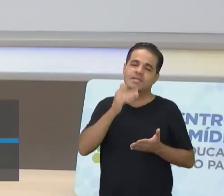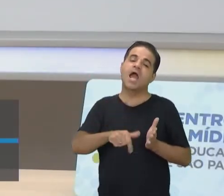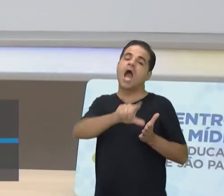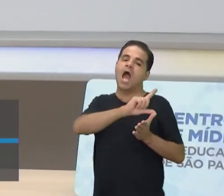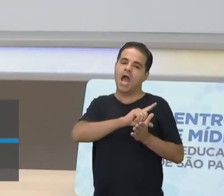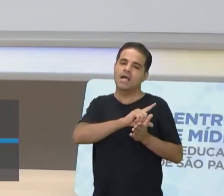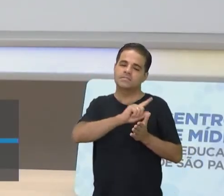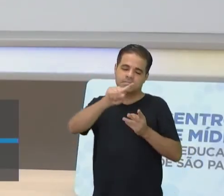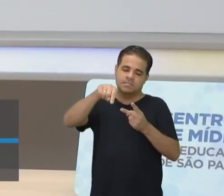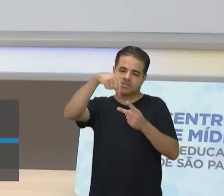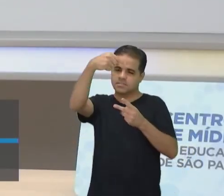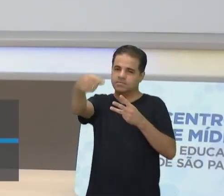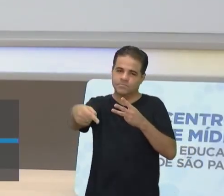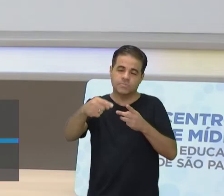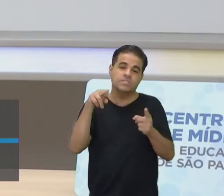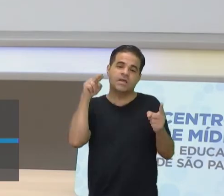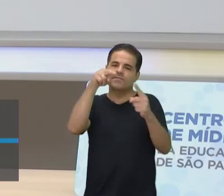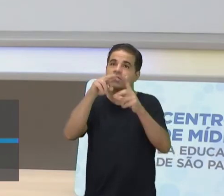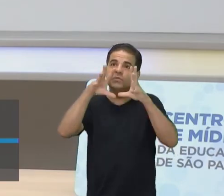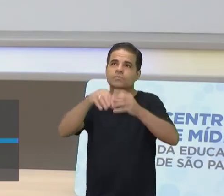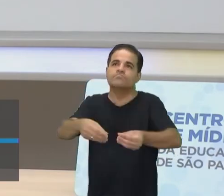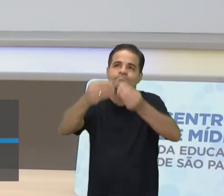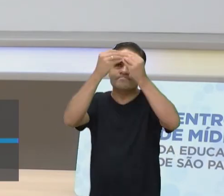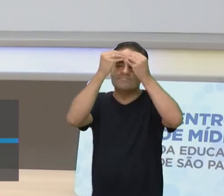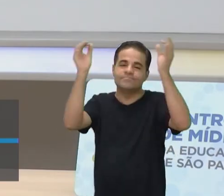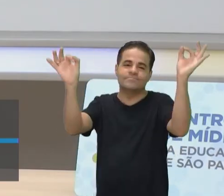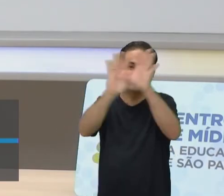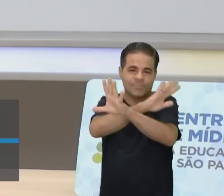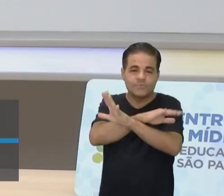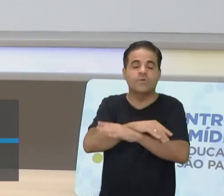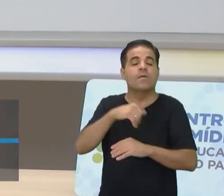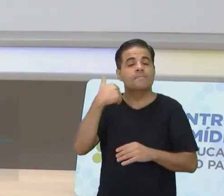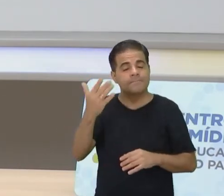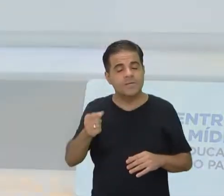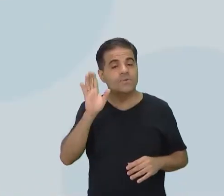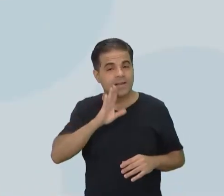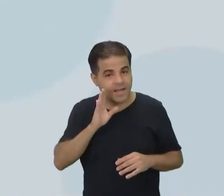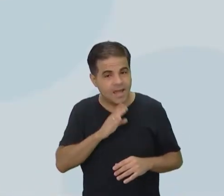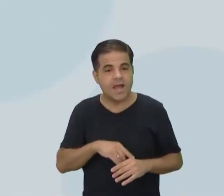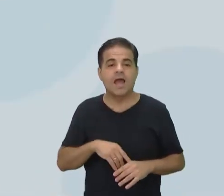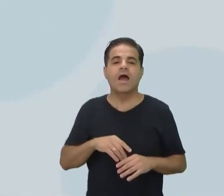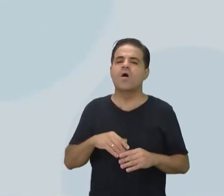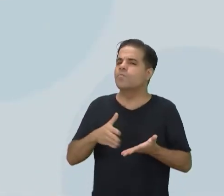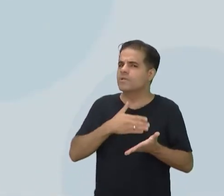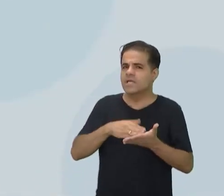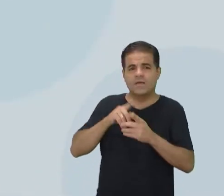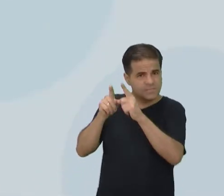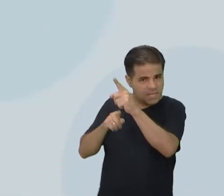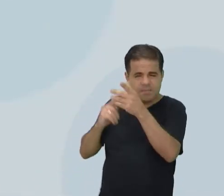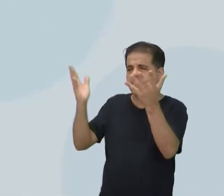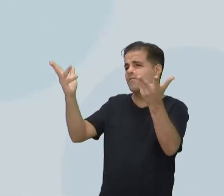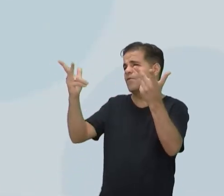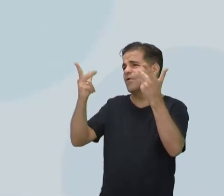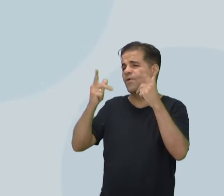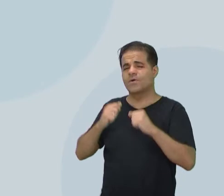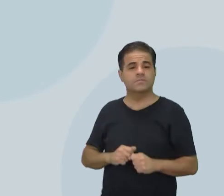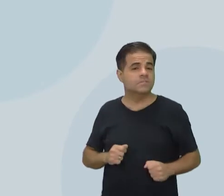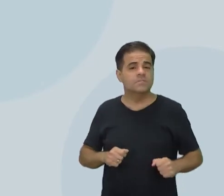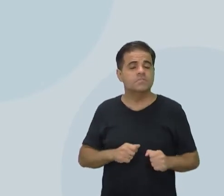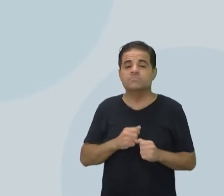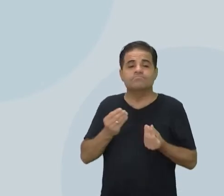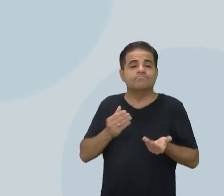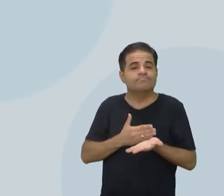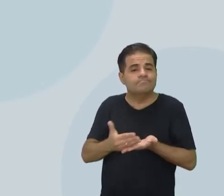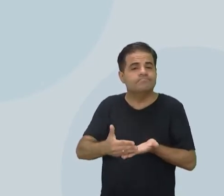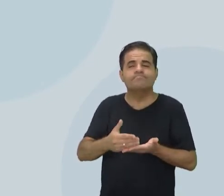antes e o que vem depois. Você tem a referência. Eu tenho toda a referência, né? Mas o que é legal é o seguinte, o Memórias Póstumas de Brás Cubas é um livro maravilhoso. E aí você tem, de como não fui ministro